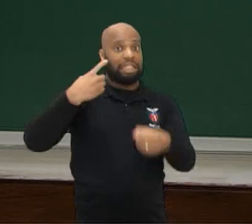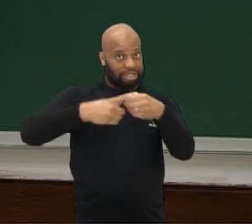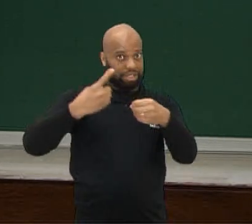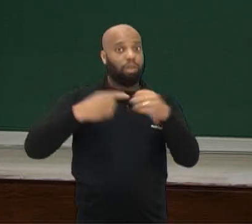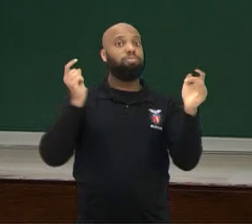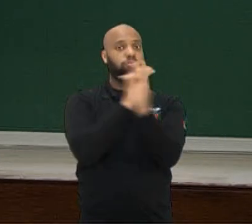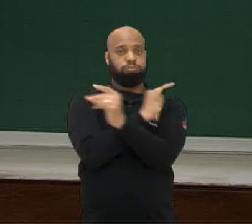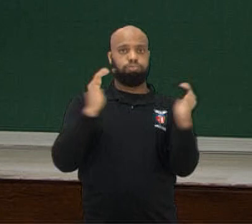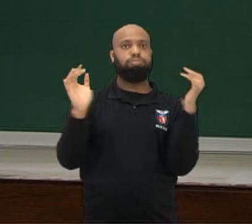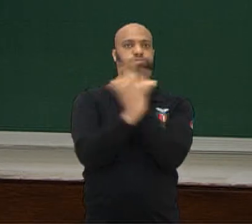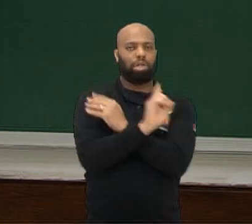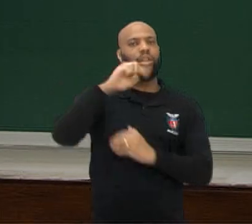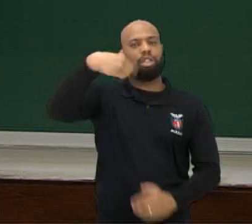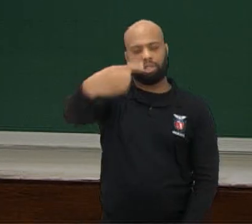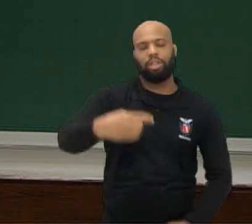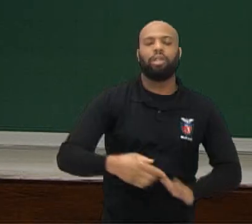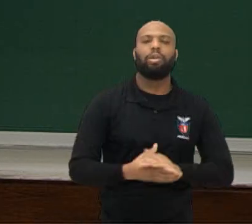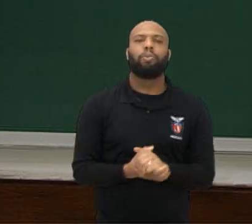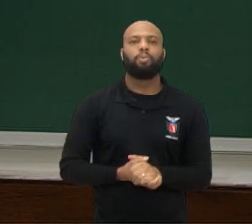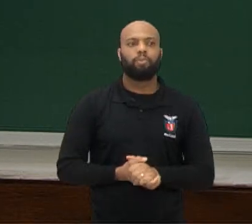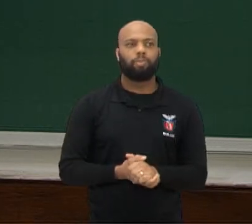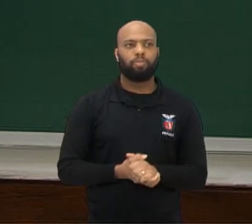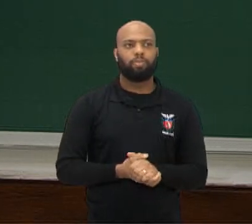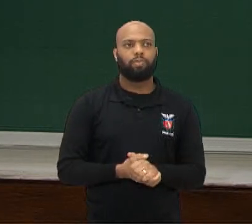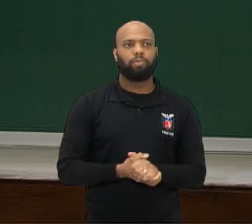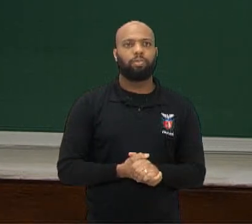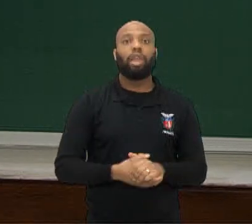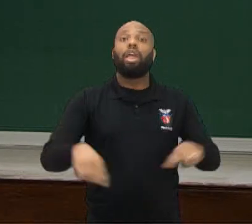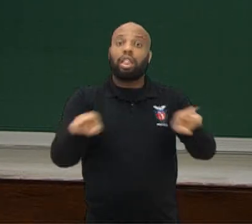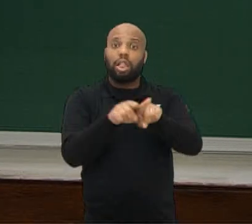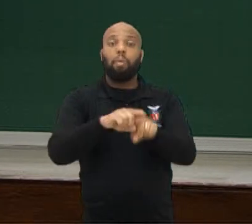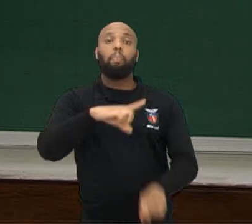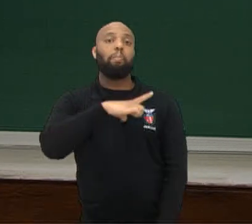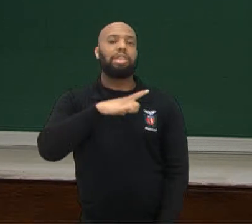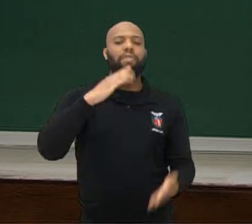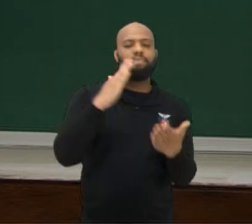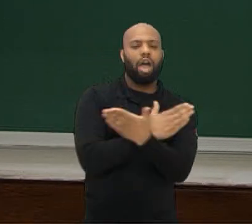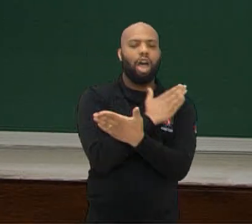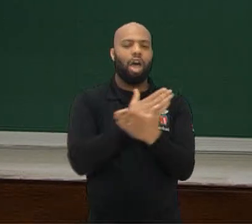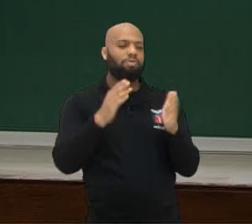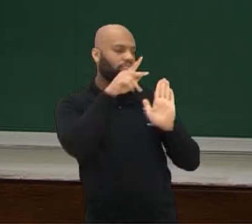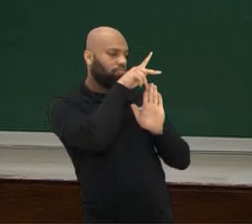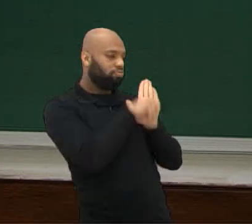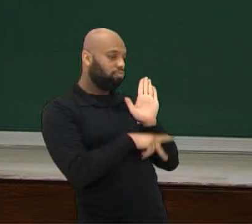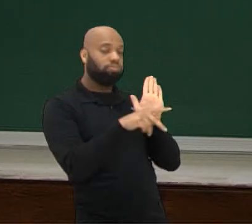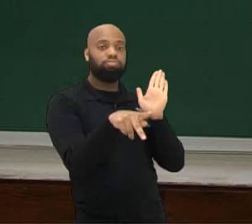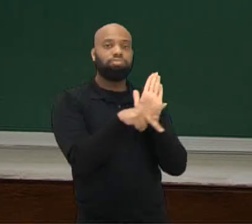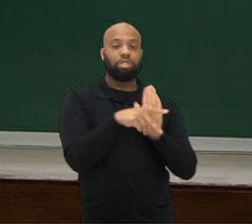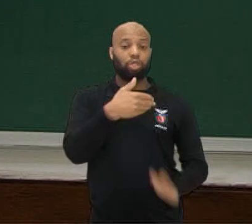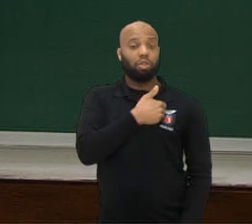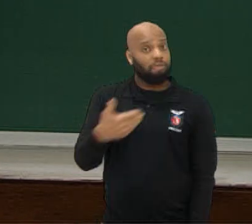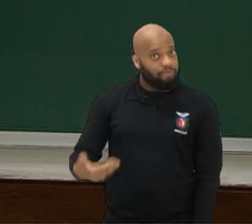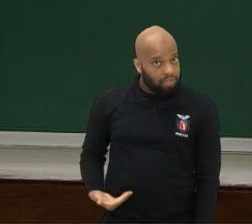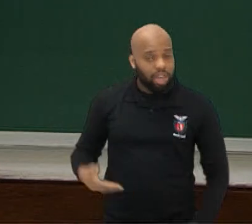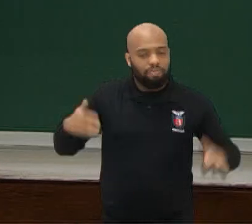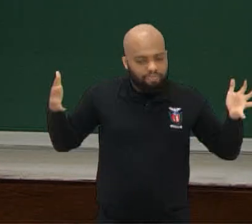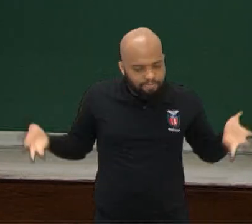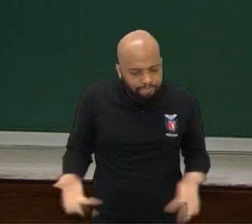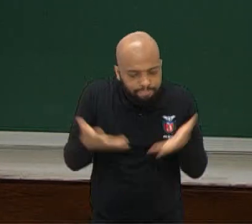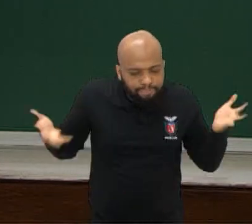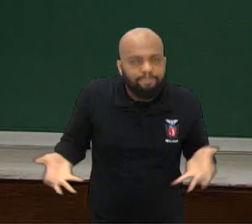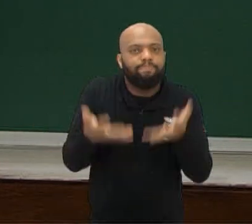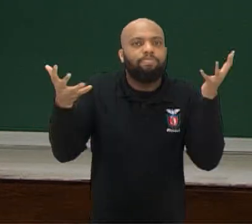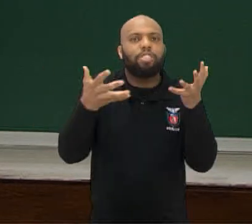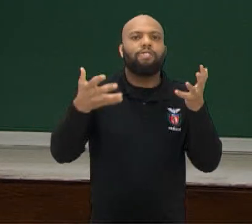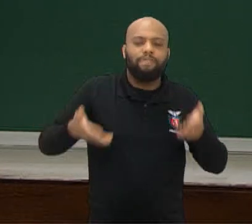são as ocupações que aconteceram ali na região. Tivemos alguns projetos de governo que incentivaram a